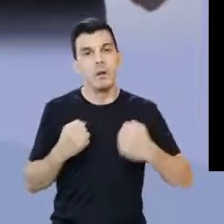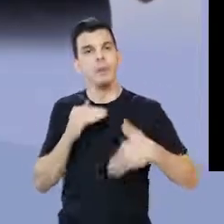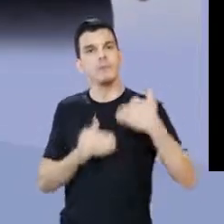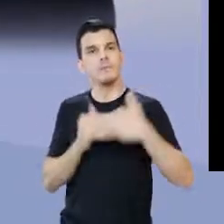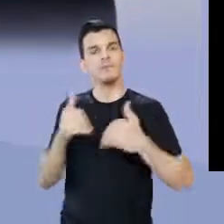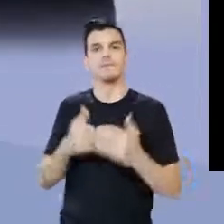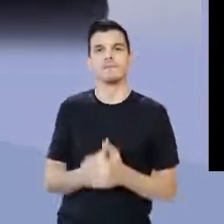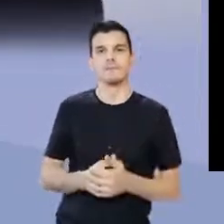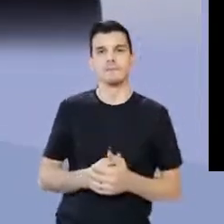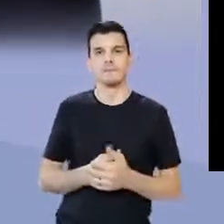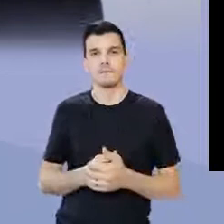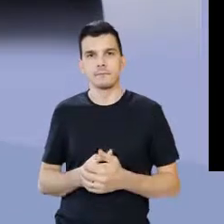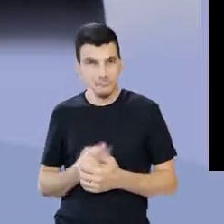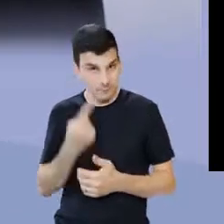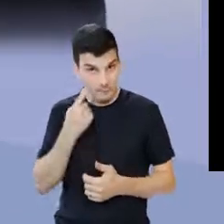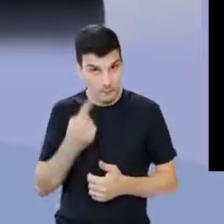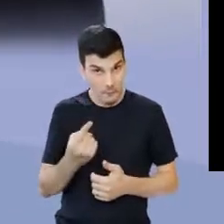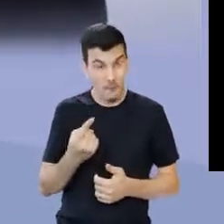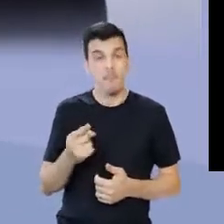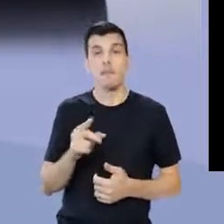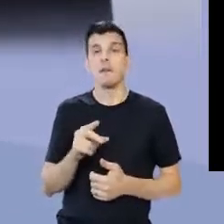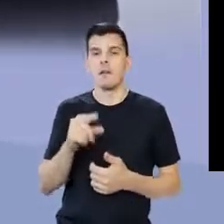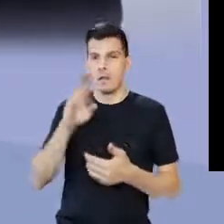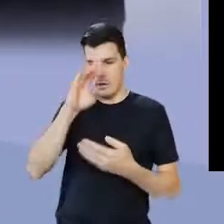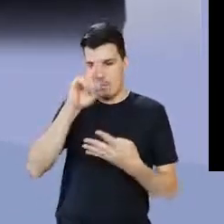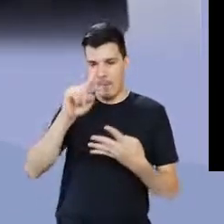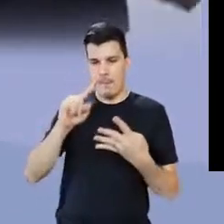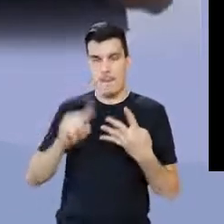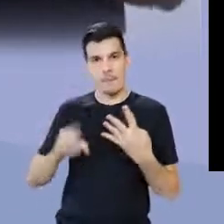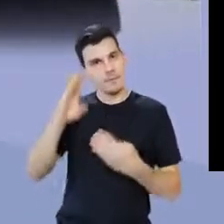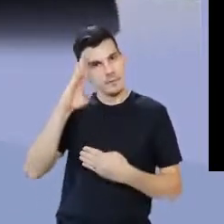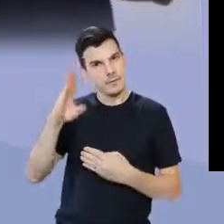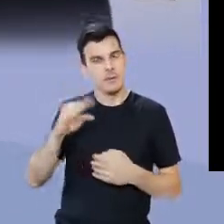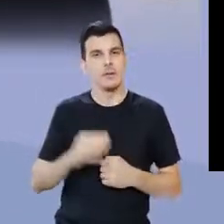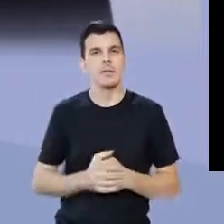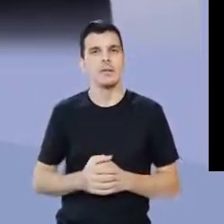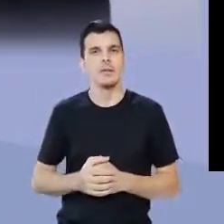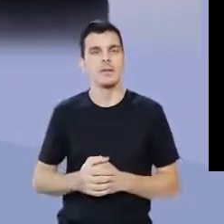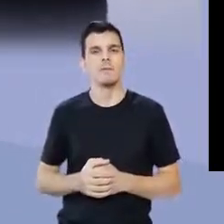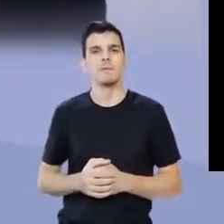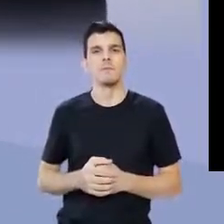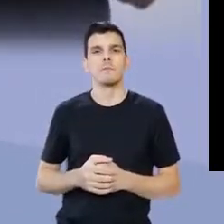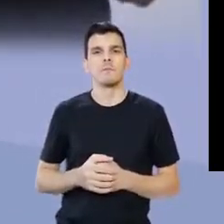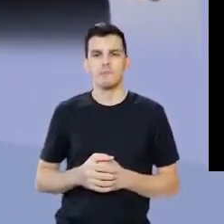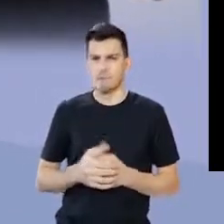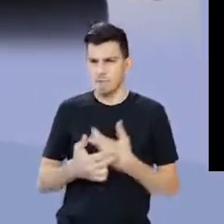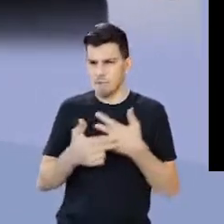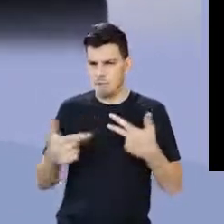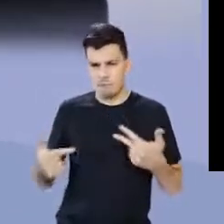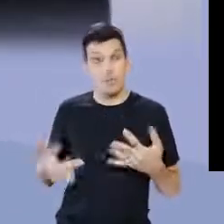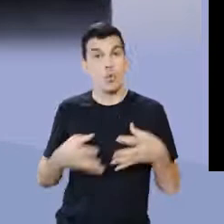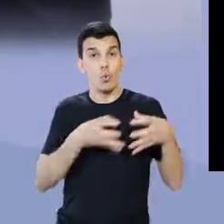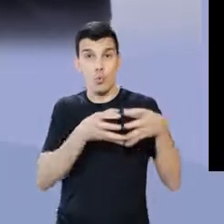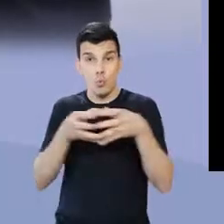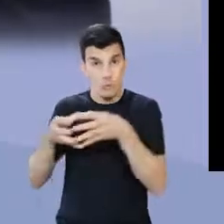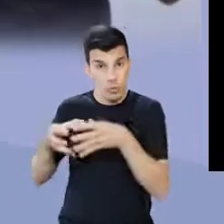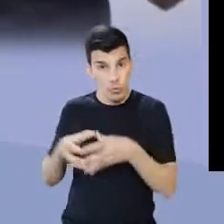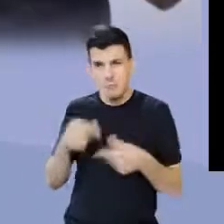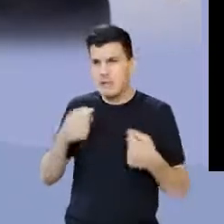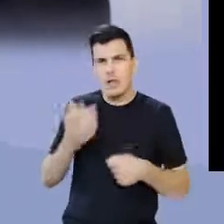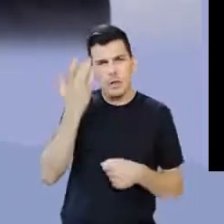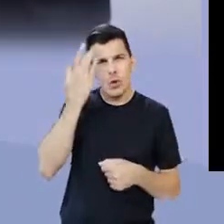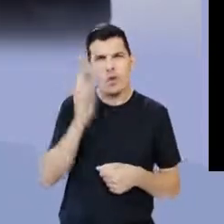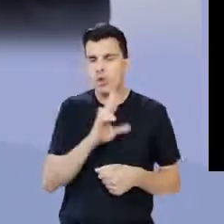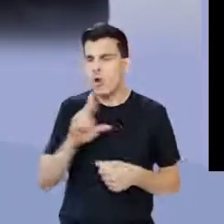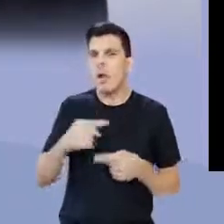Entre eles, você não vai decorar todos, mas eu vou falar dos dórios, aqueus. São grupos que você não vai